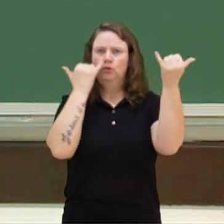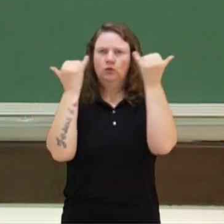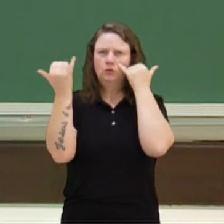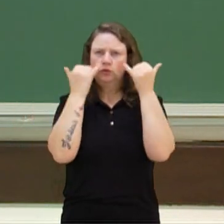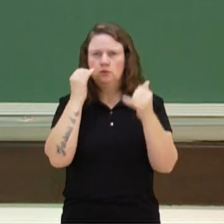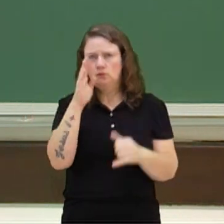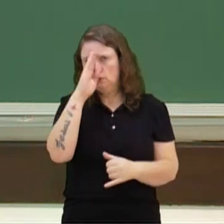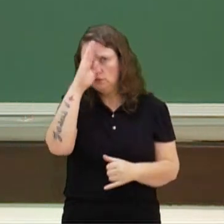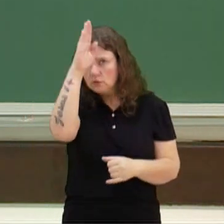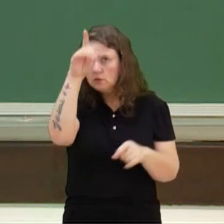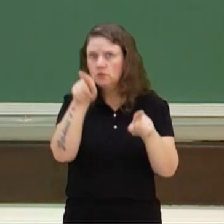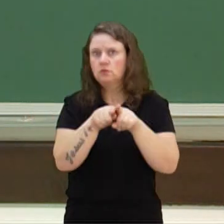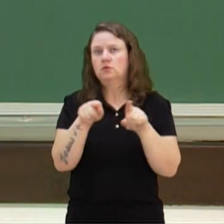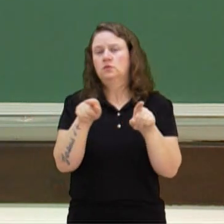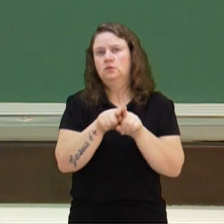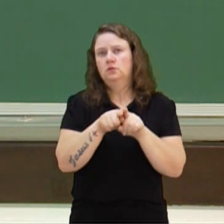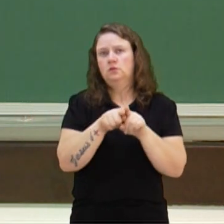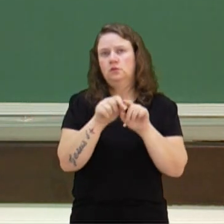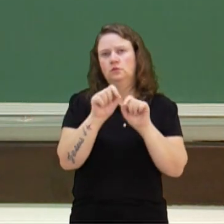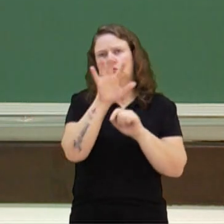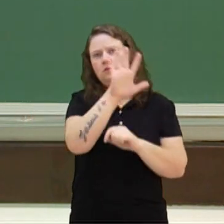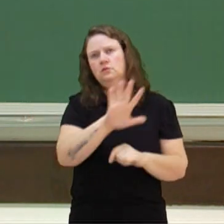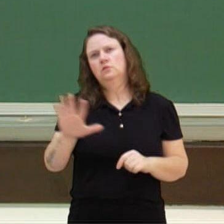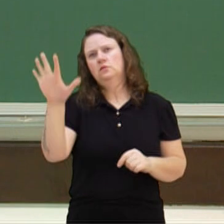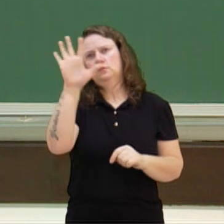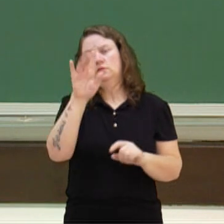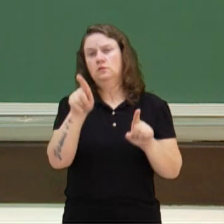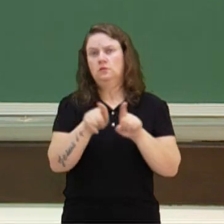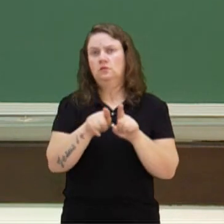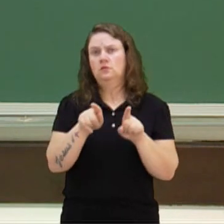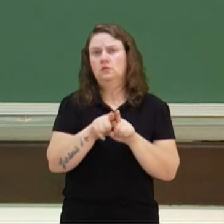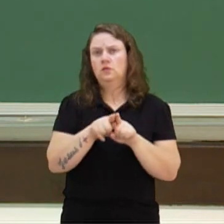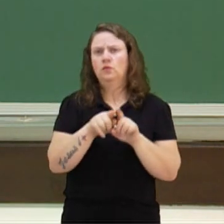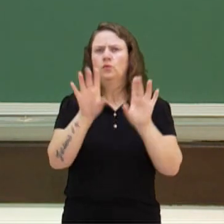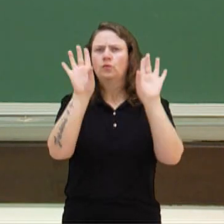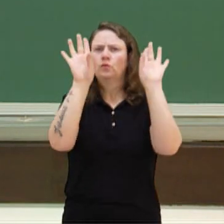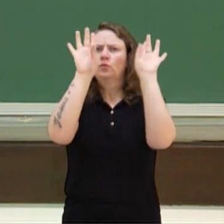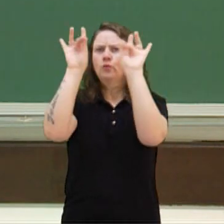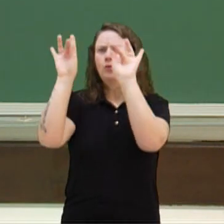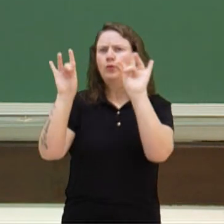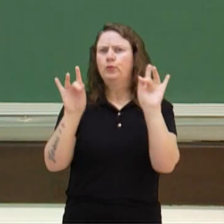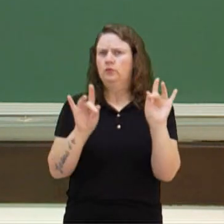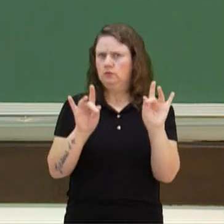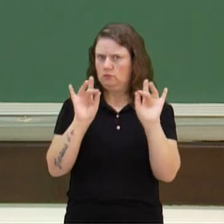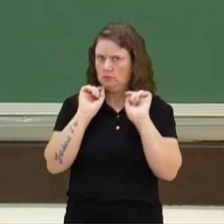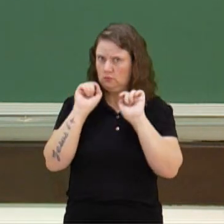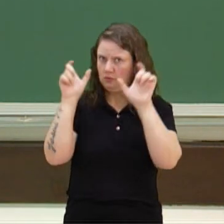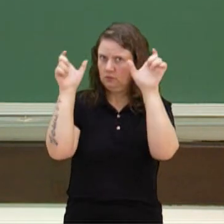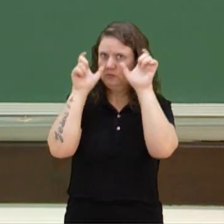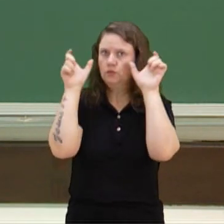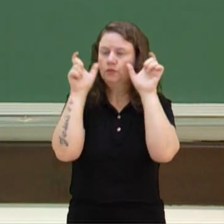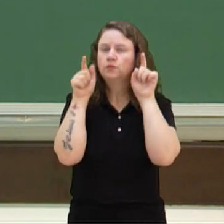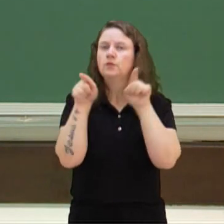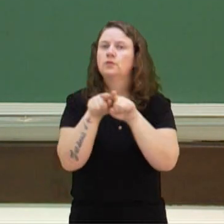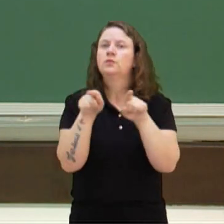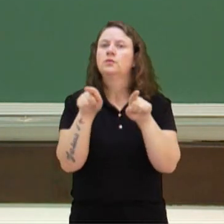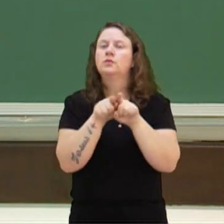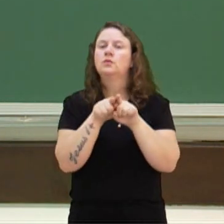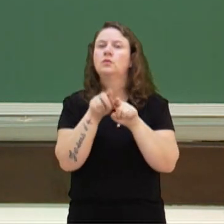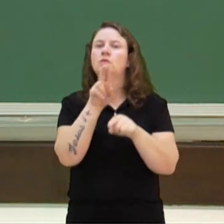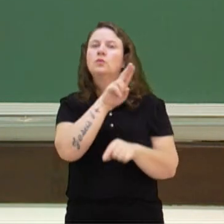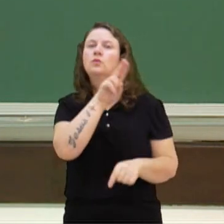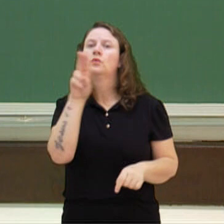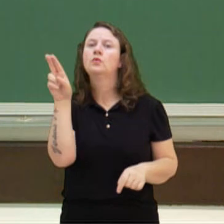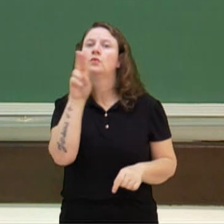ali nessa versão gráfica. Então, mais um detalhe, o mapa conceitual é chamado também de